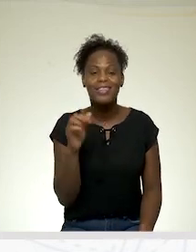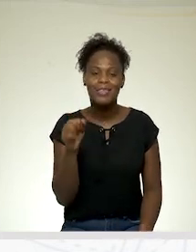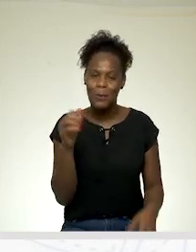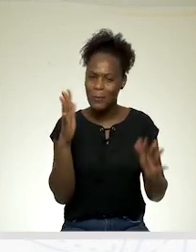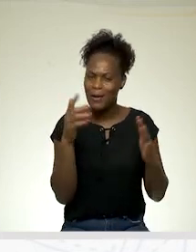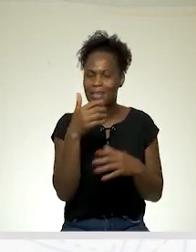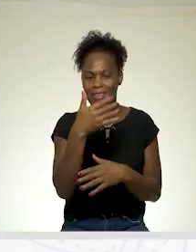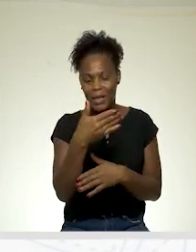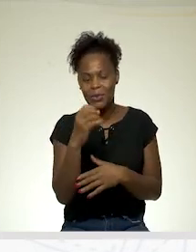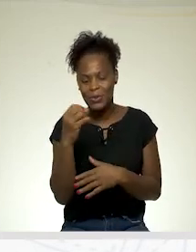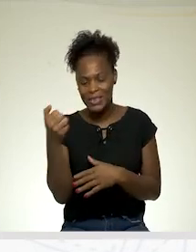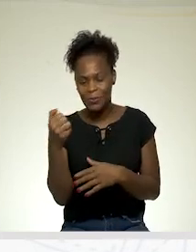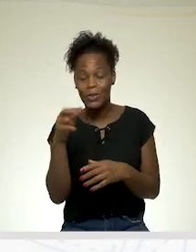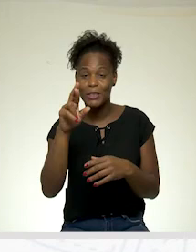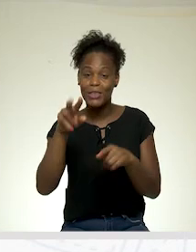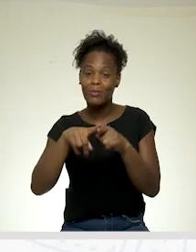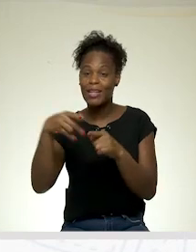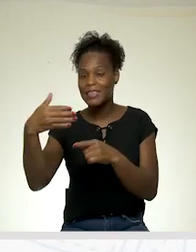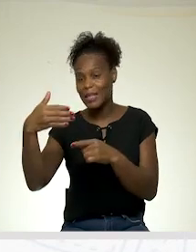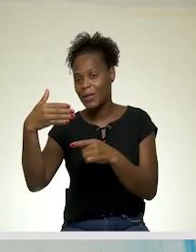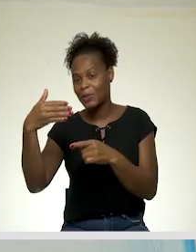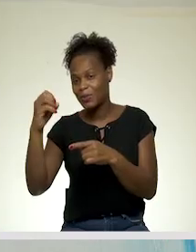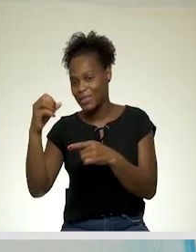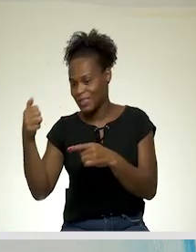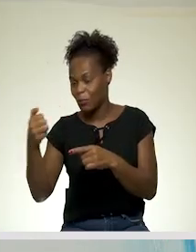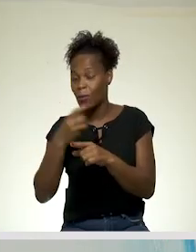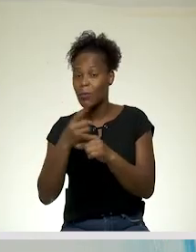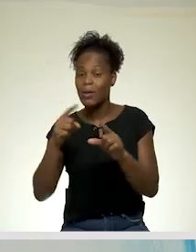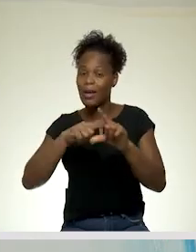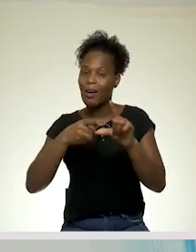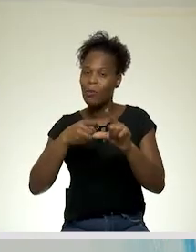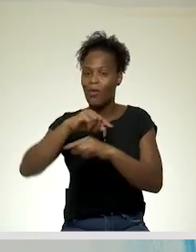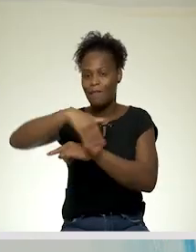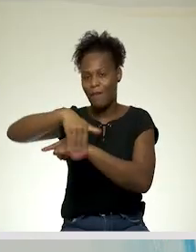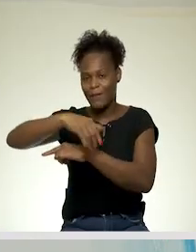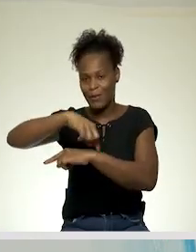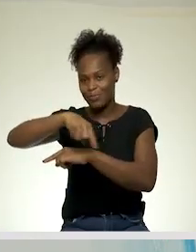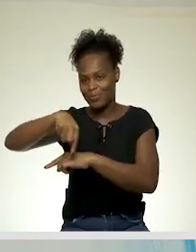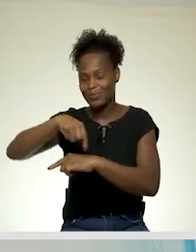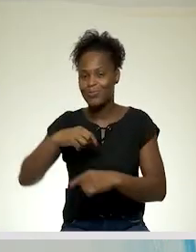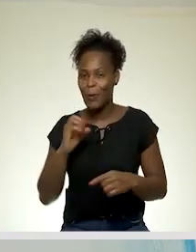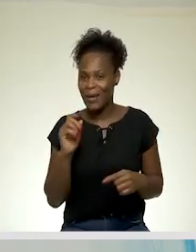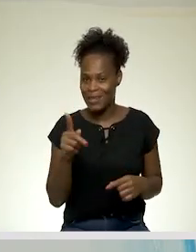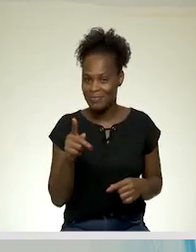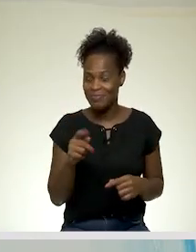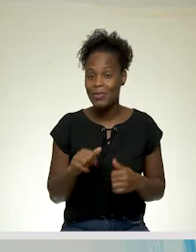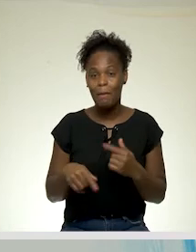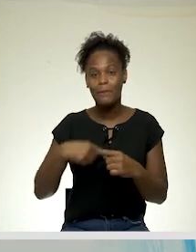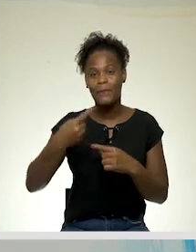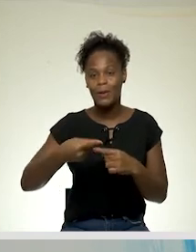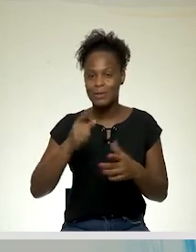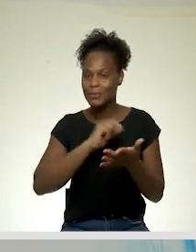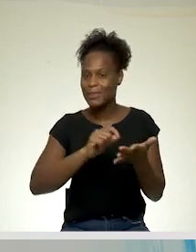bem, 105. Então, x é igual a 105, porque é um ângulo exterior. Ok? Vamos para o